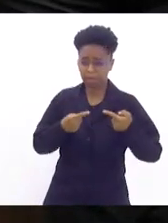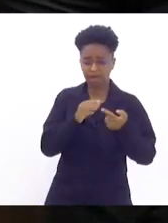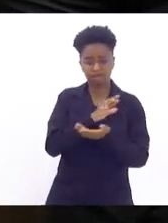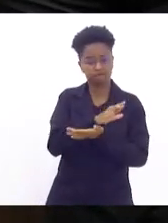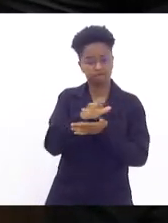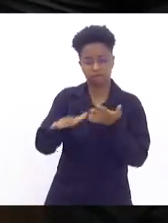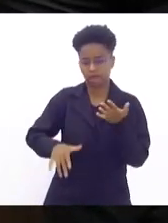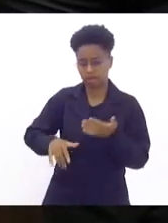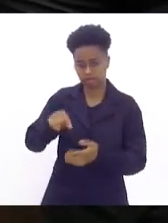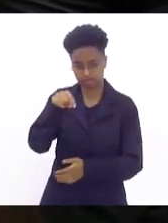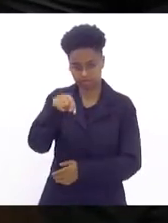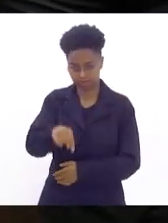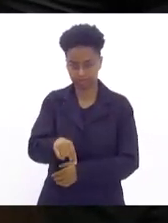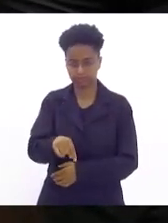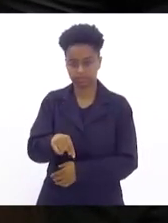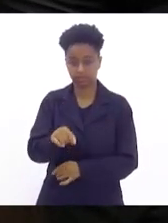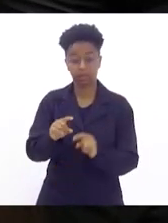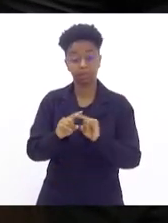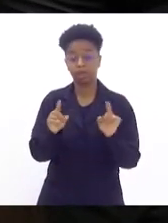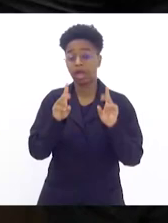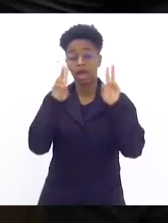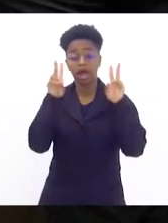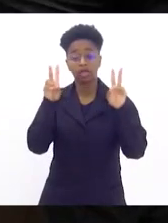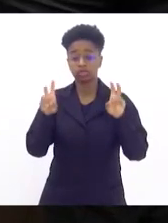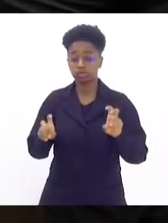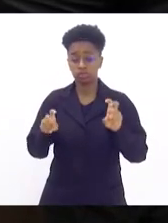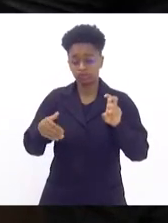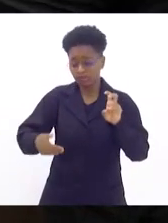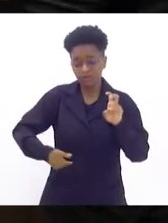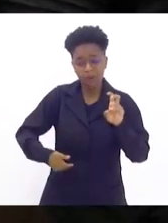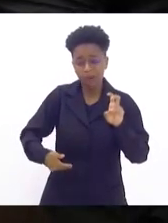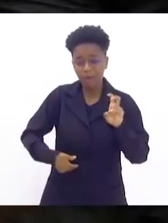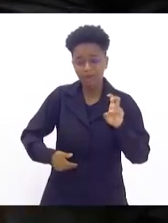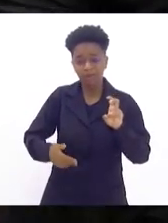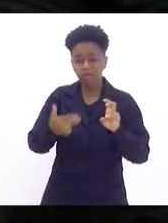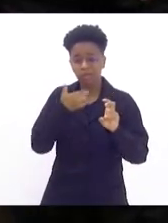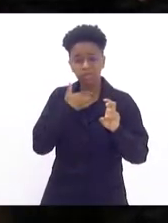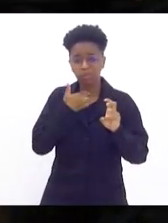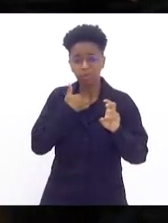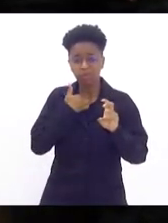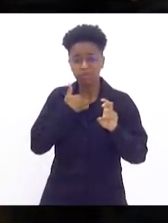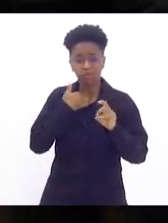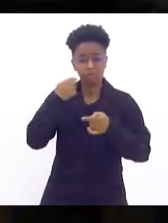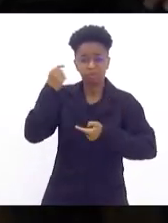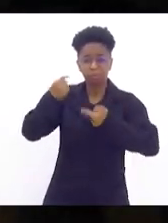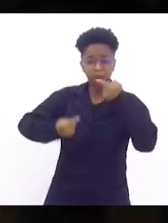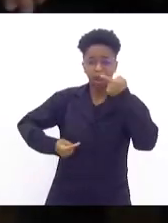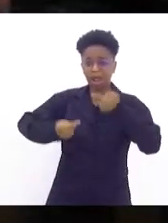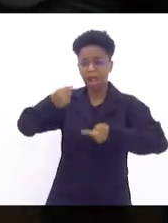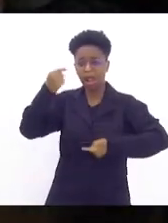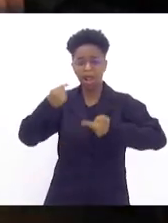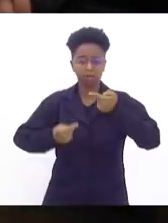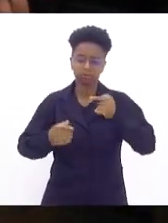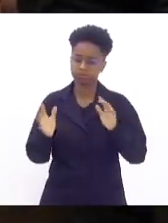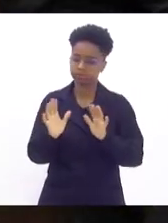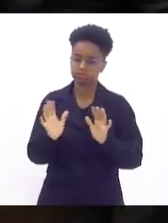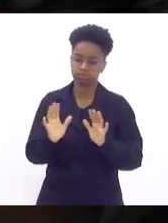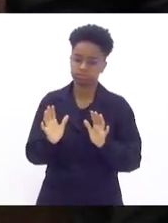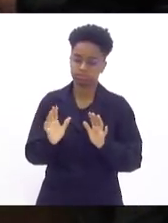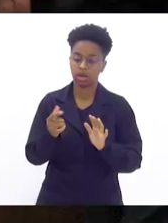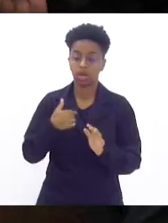aqui e assim o assunto da fome não pode ser por nomenizada aqui nessa casa eu vi